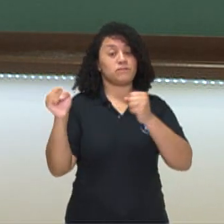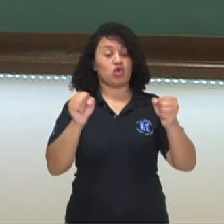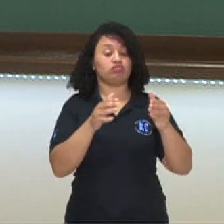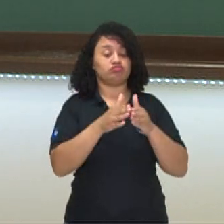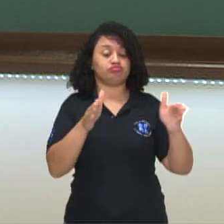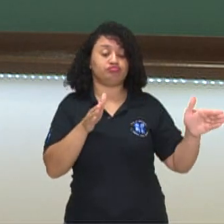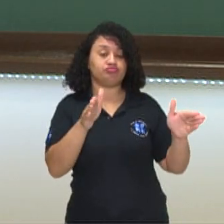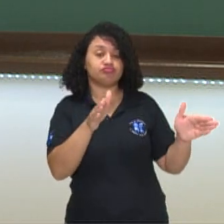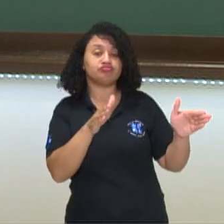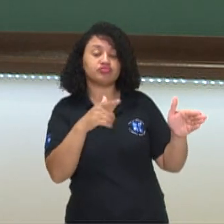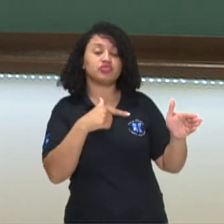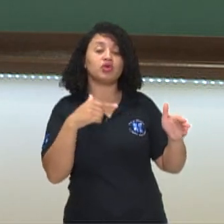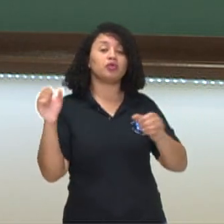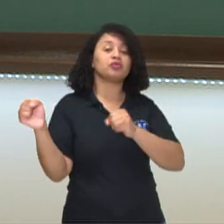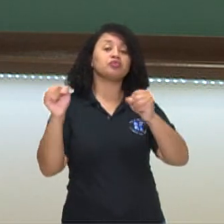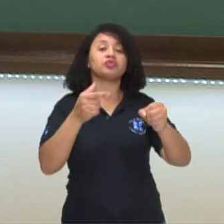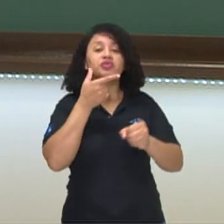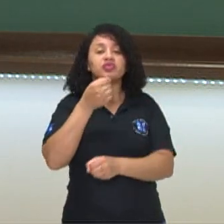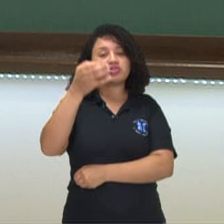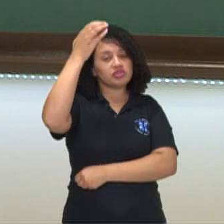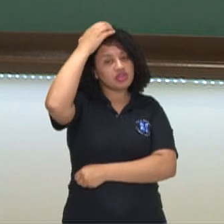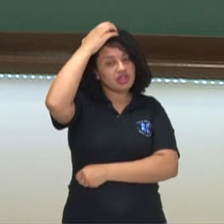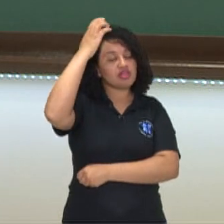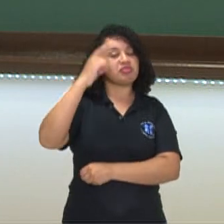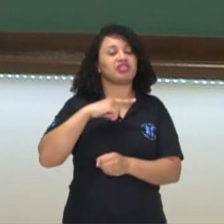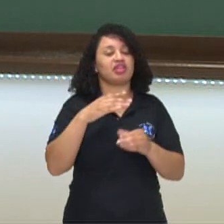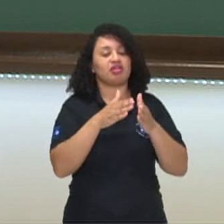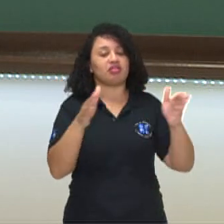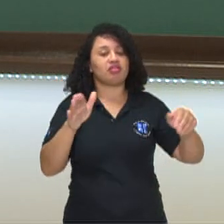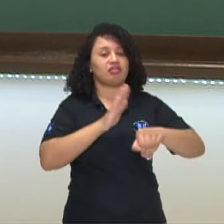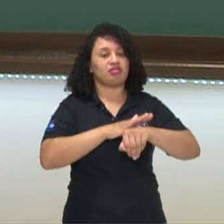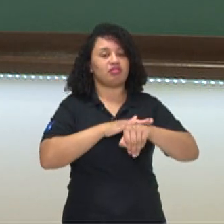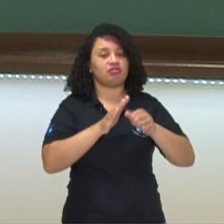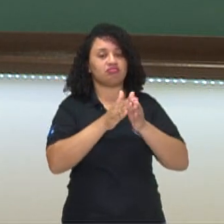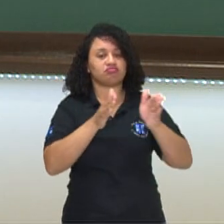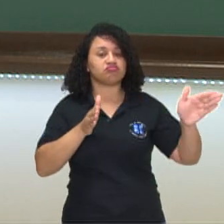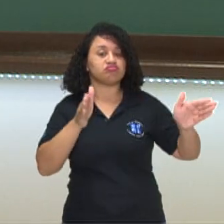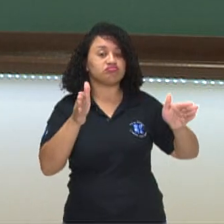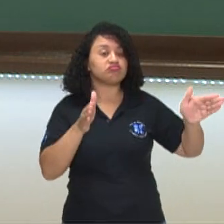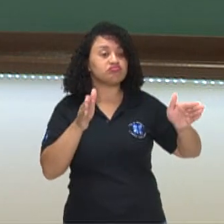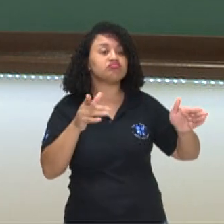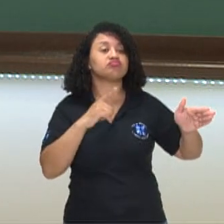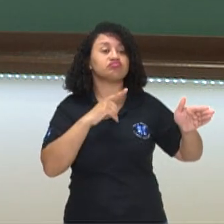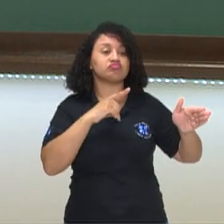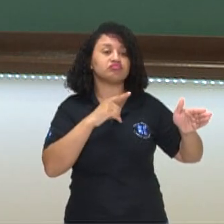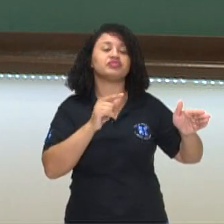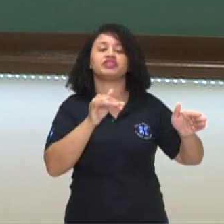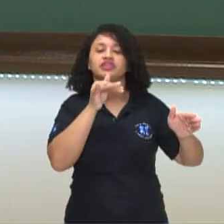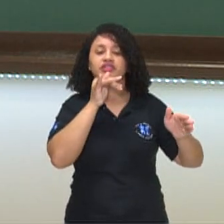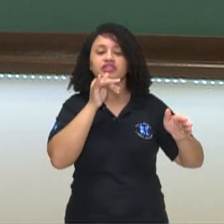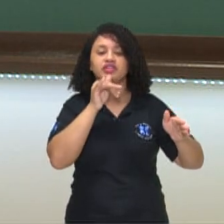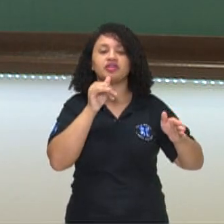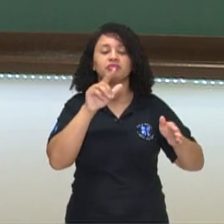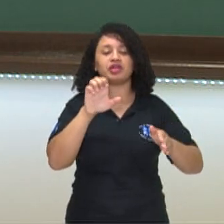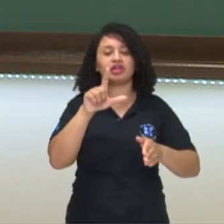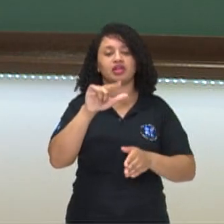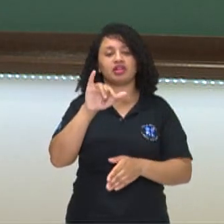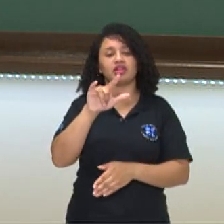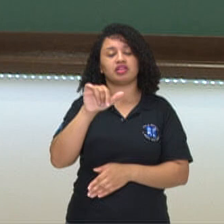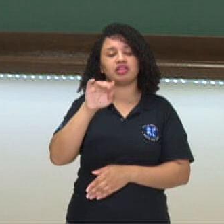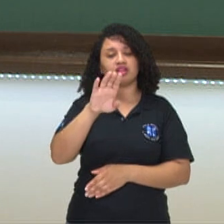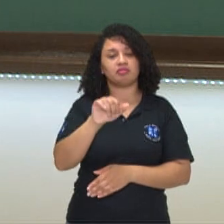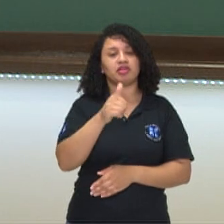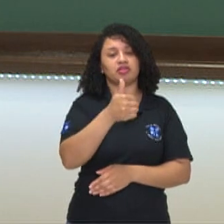poder dos reis, né, porque tem um tempo esse poder, como a gente viu ali, o reinado da Elizabeth começou em